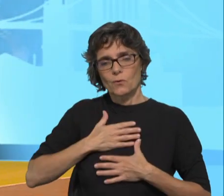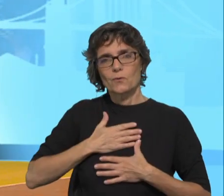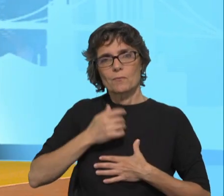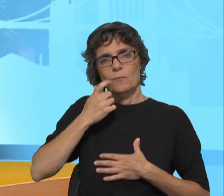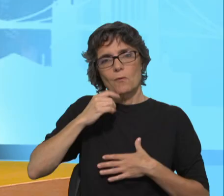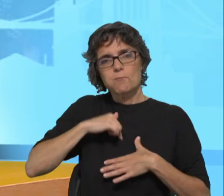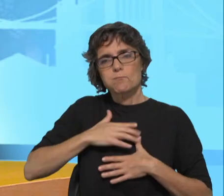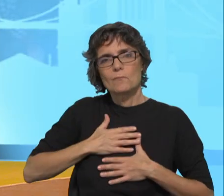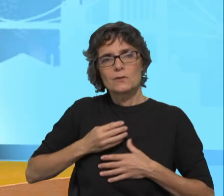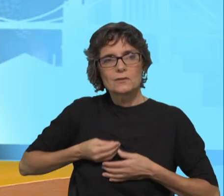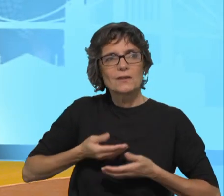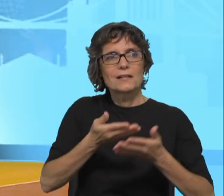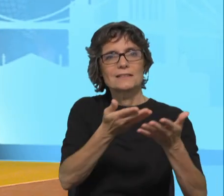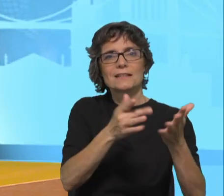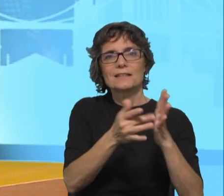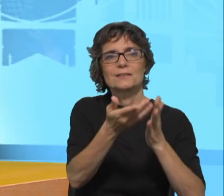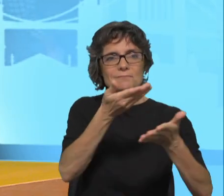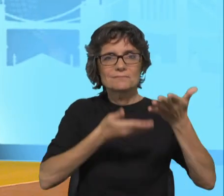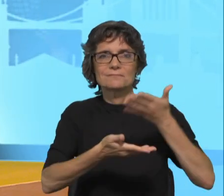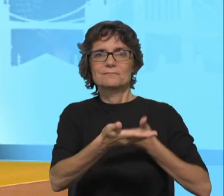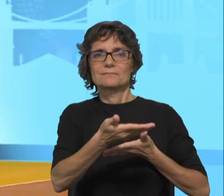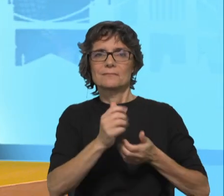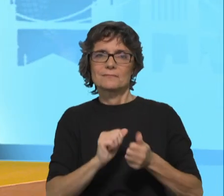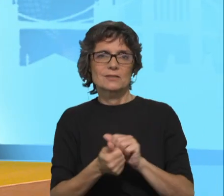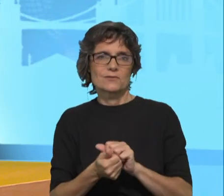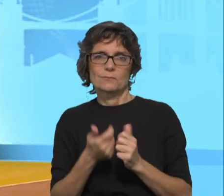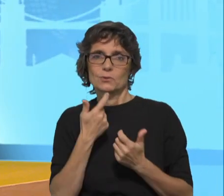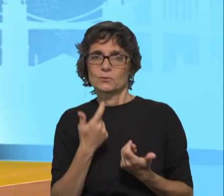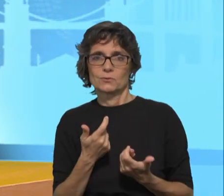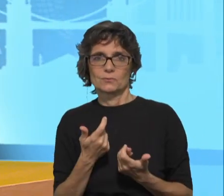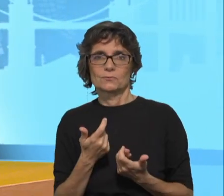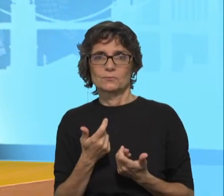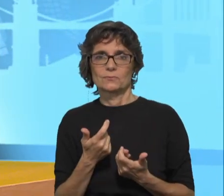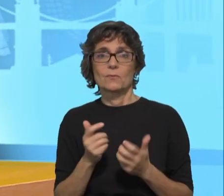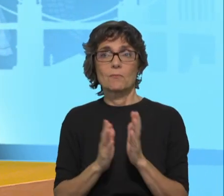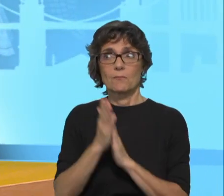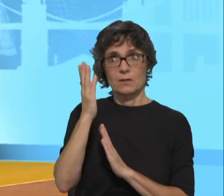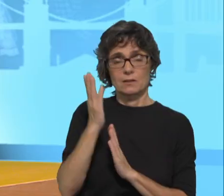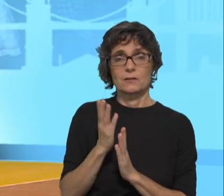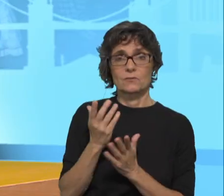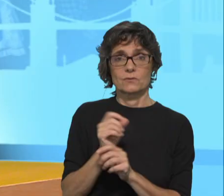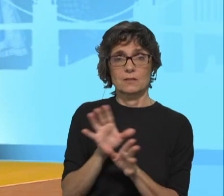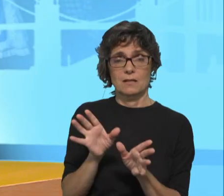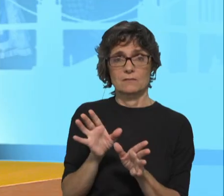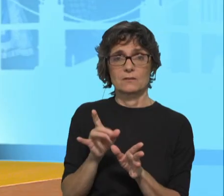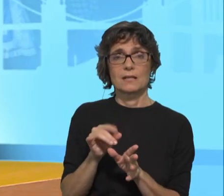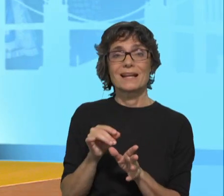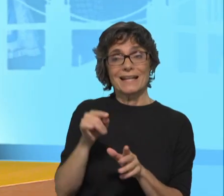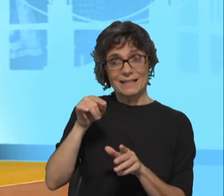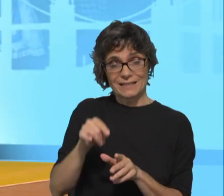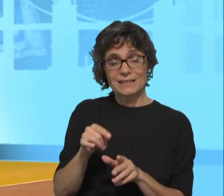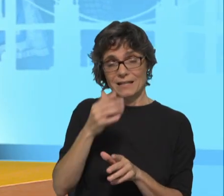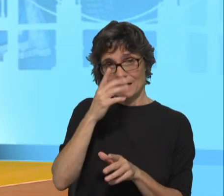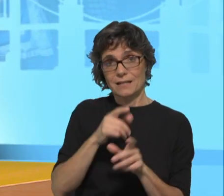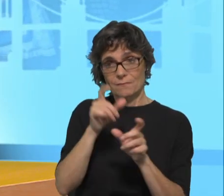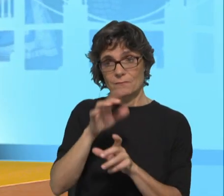esta oferenda que devemos sempre ter, não somente para Deus, porque aí Deus transforma-nos, e a partir de Deus